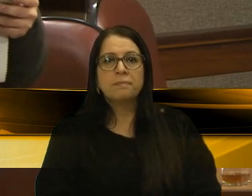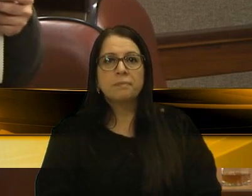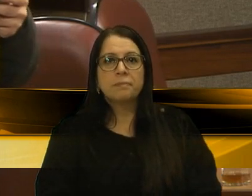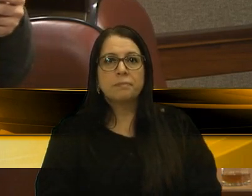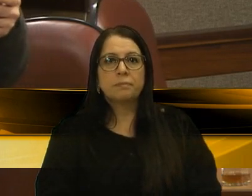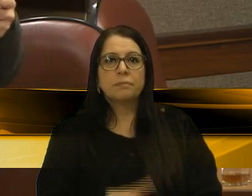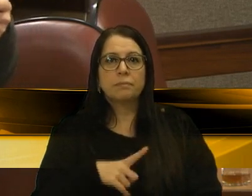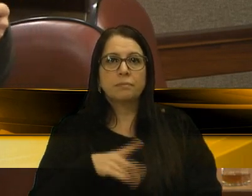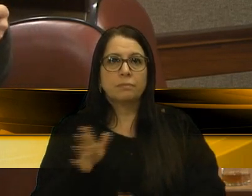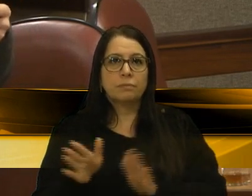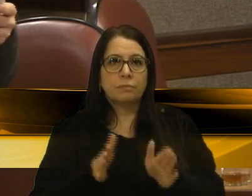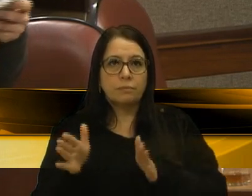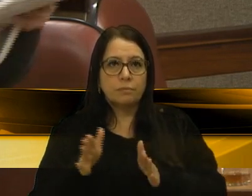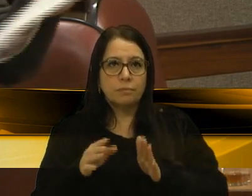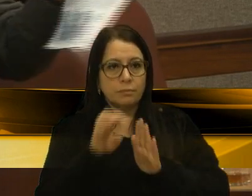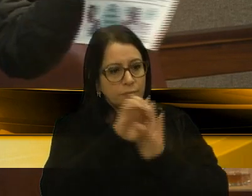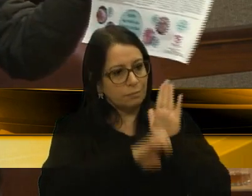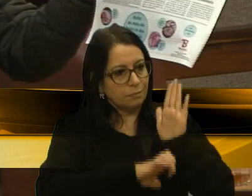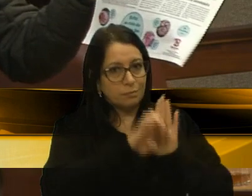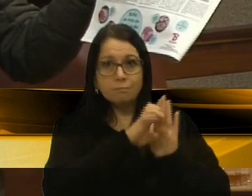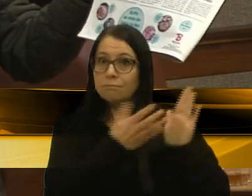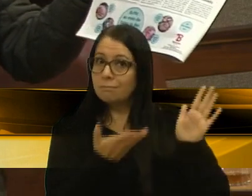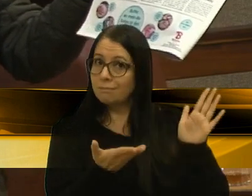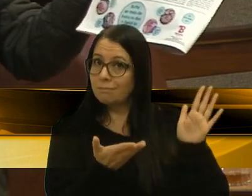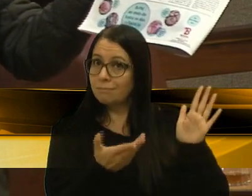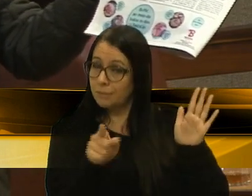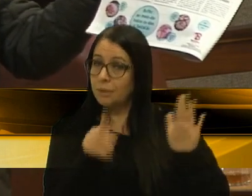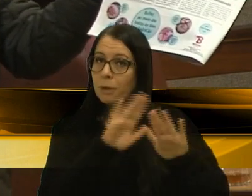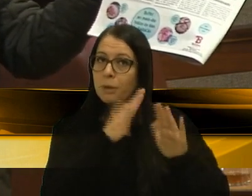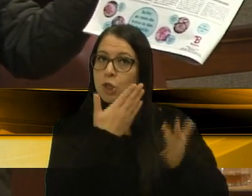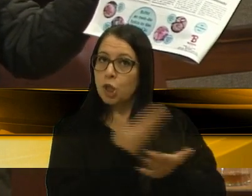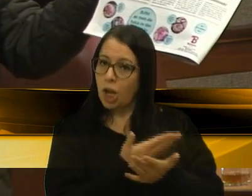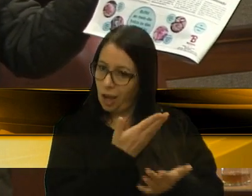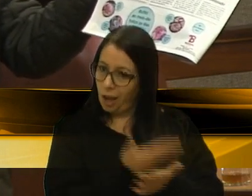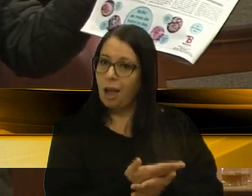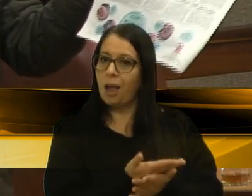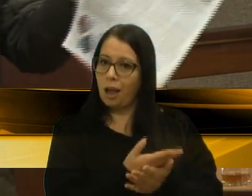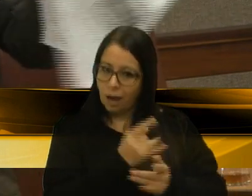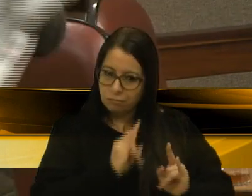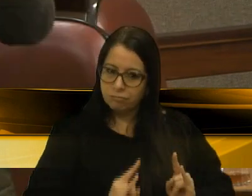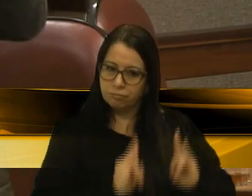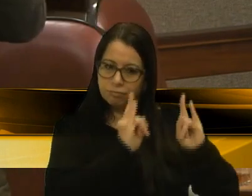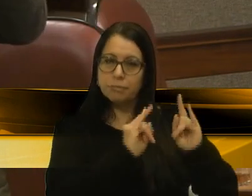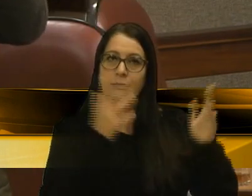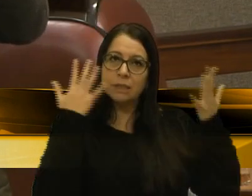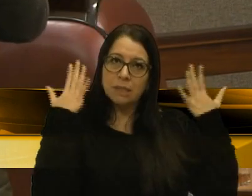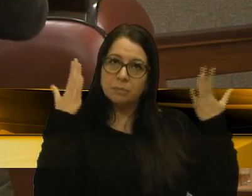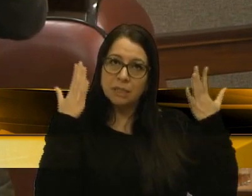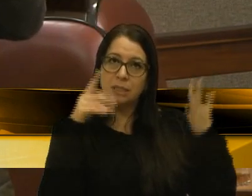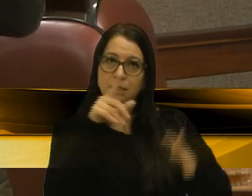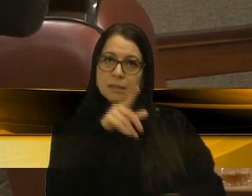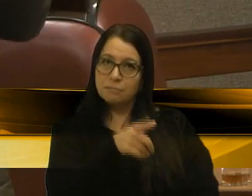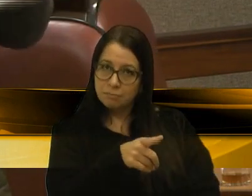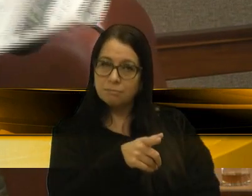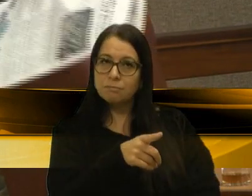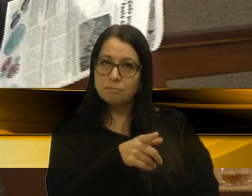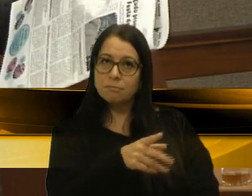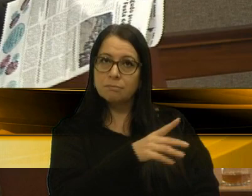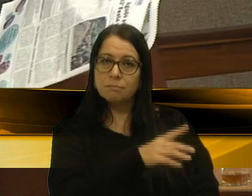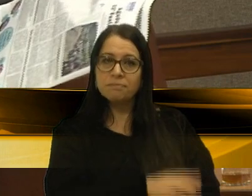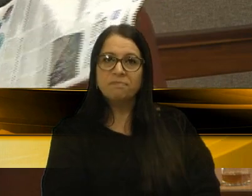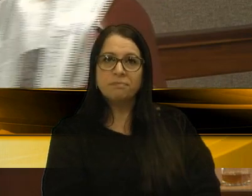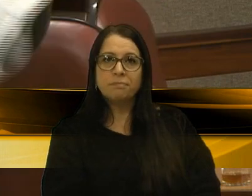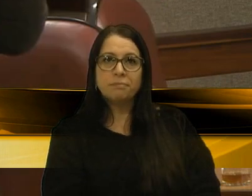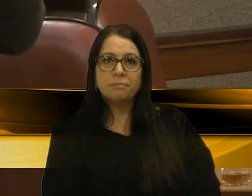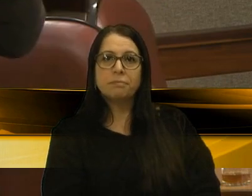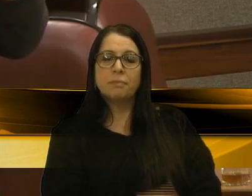terá acessibilidade com elevador. Aqui está uma escola vertical. Parabéns, Lídio Escorteganha. Parabéns, Farroupilha. Permite uma parte,